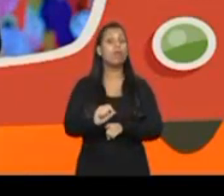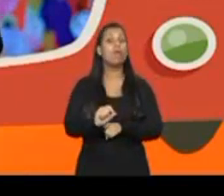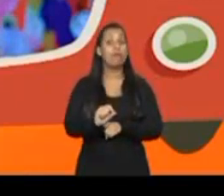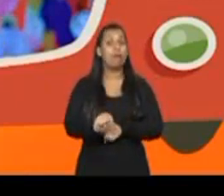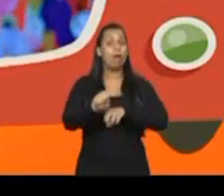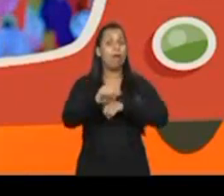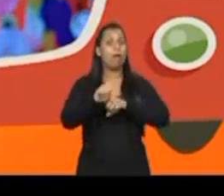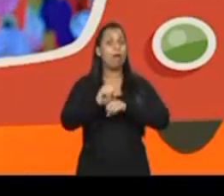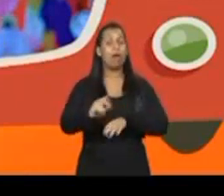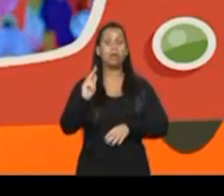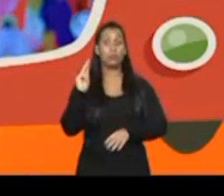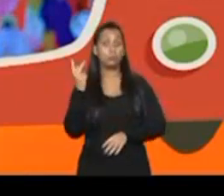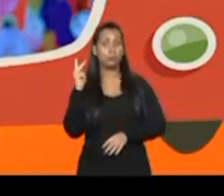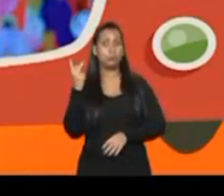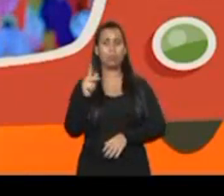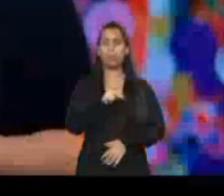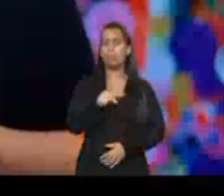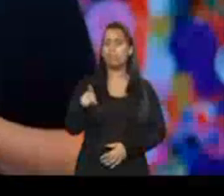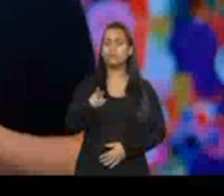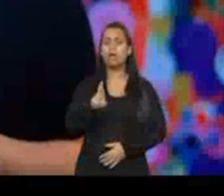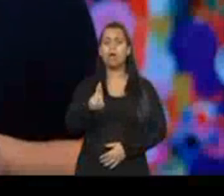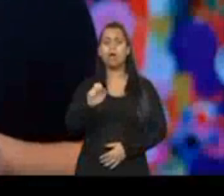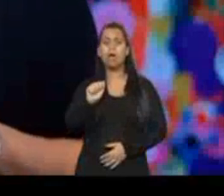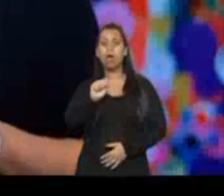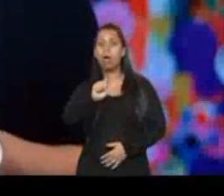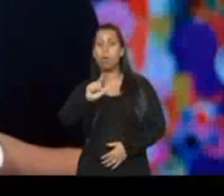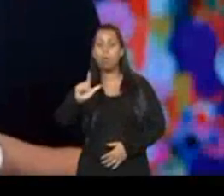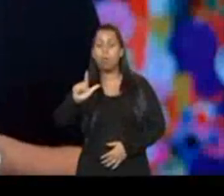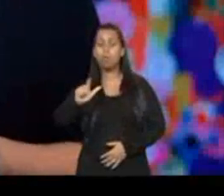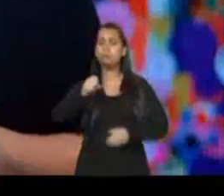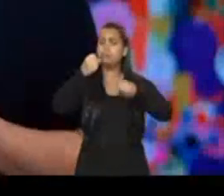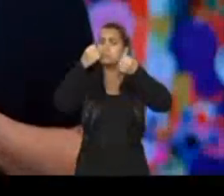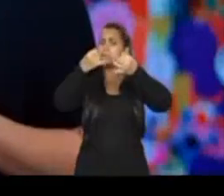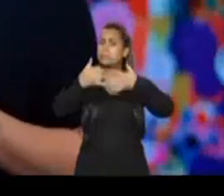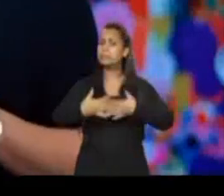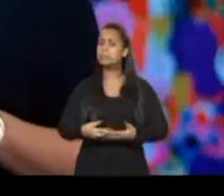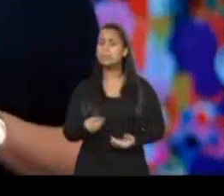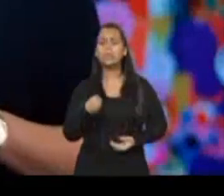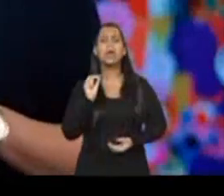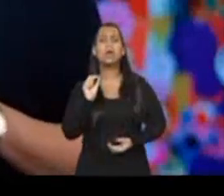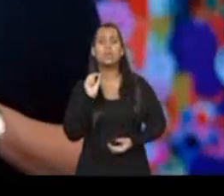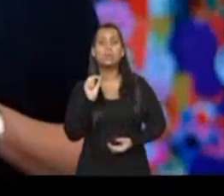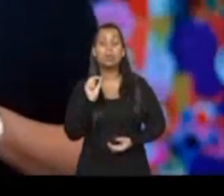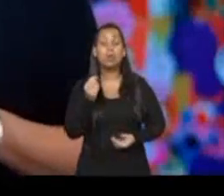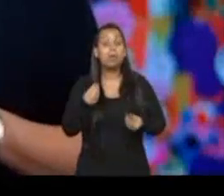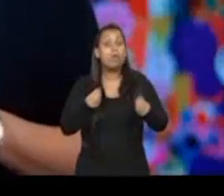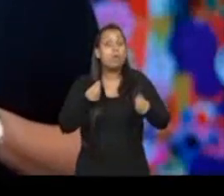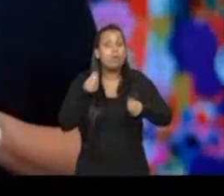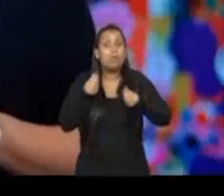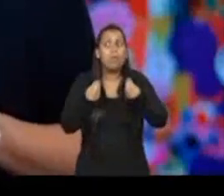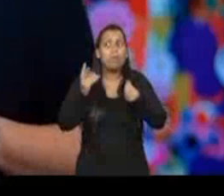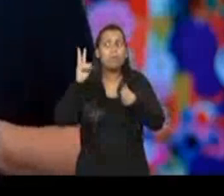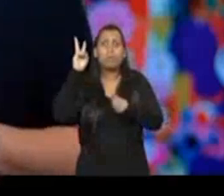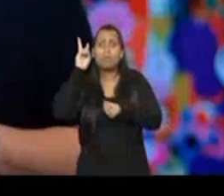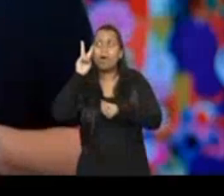história com o professor Raul. Ele vem falar pra gente sobre como a história